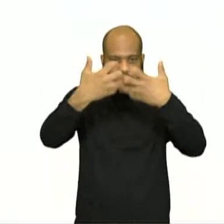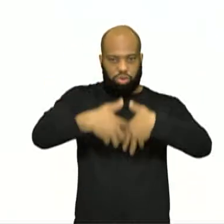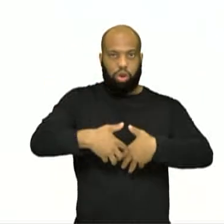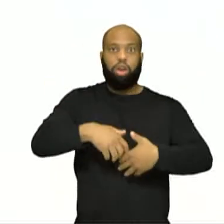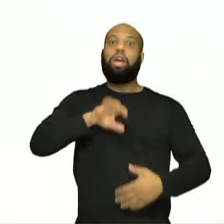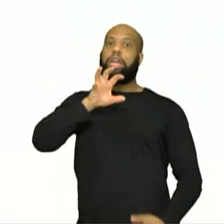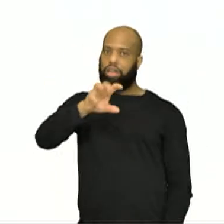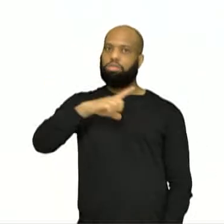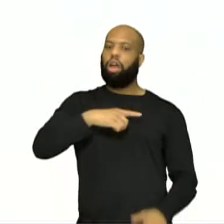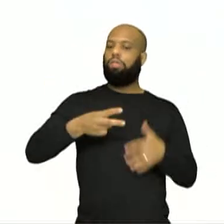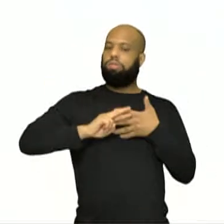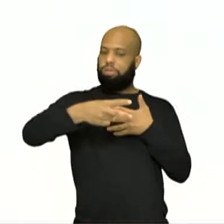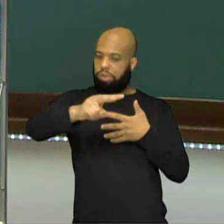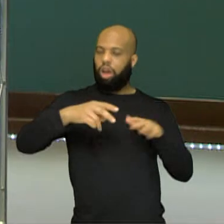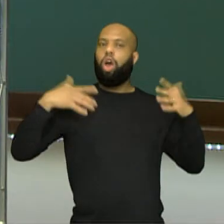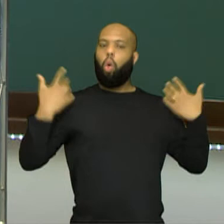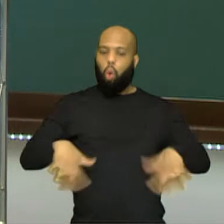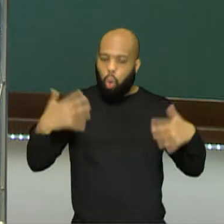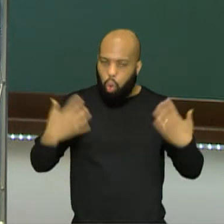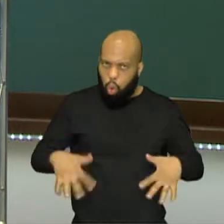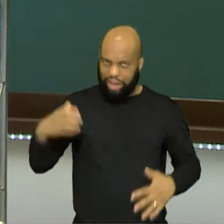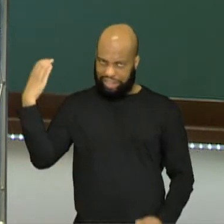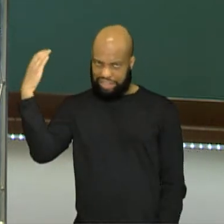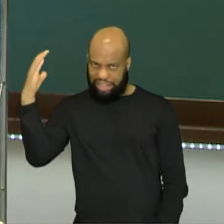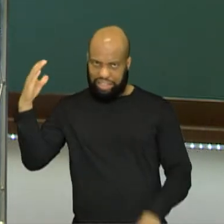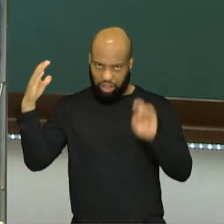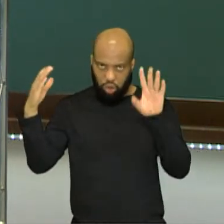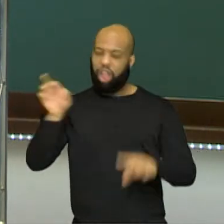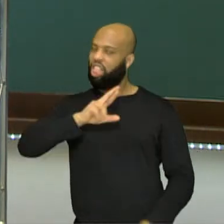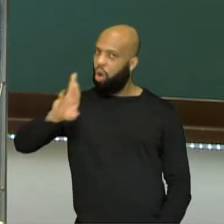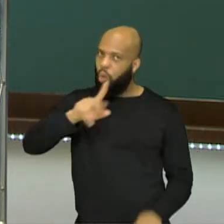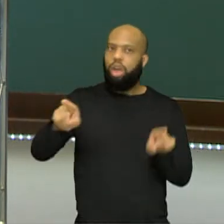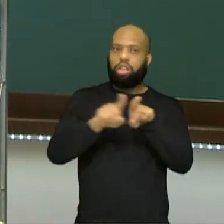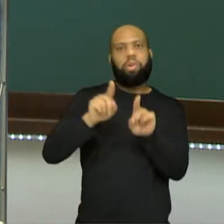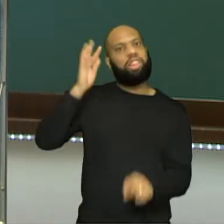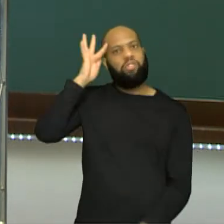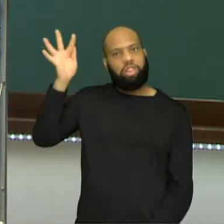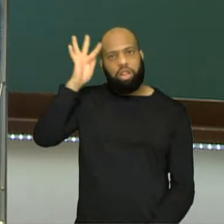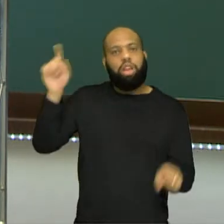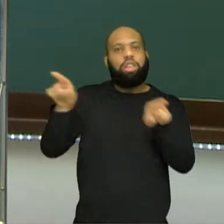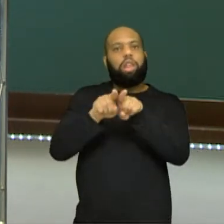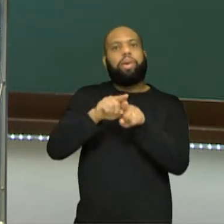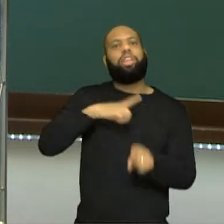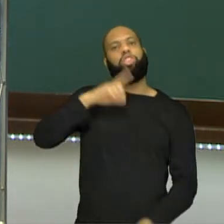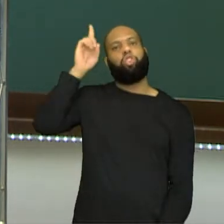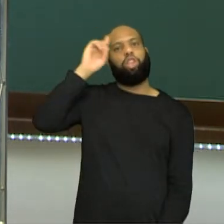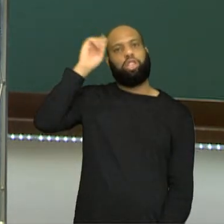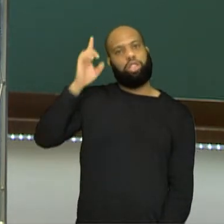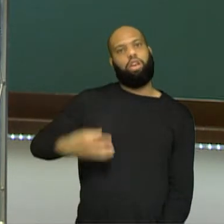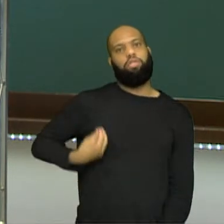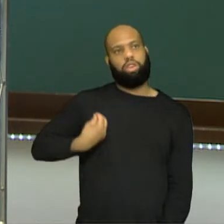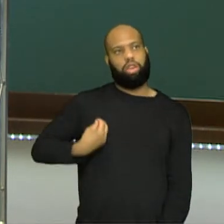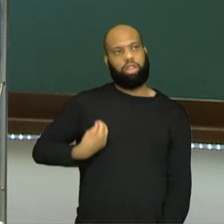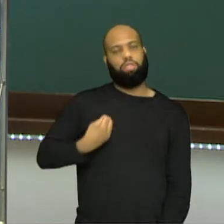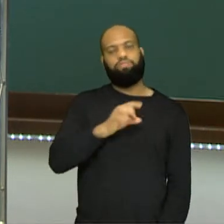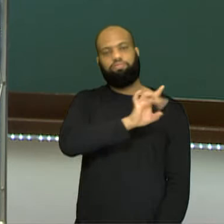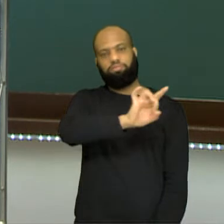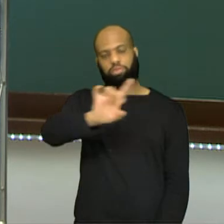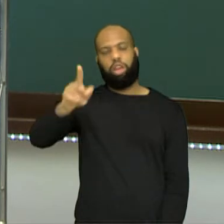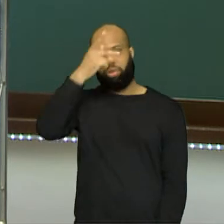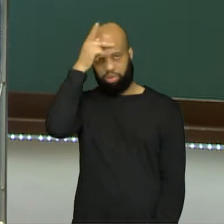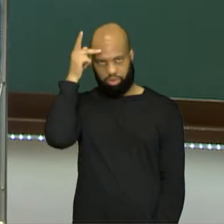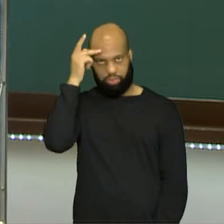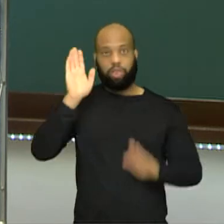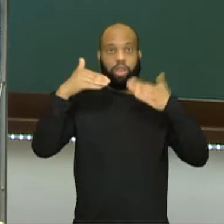impacto gigantesco, não só na ciência, na filosofia, mas no cotidiano, na vida das pessoas em geral.